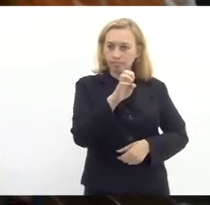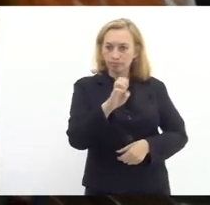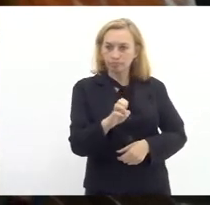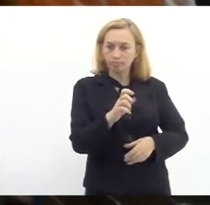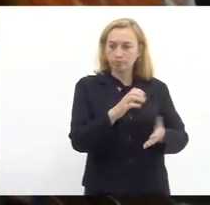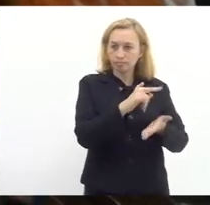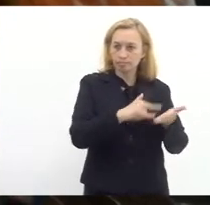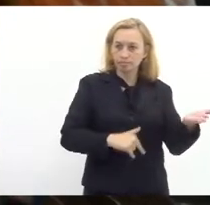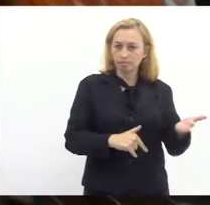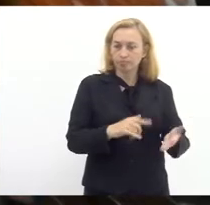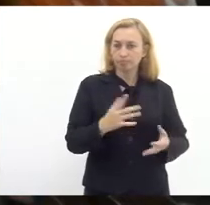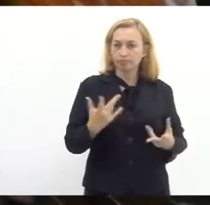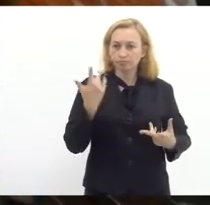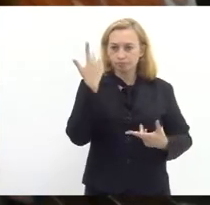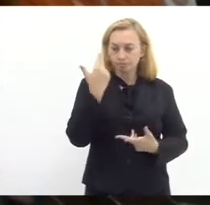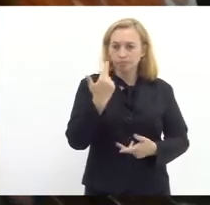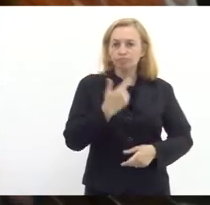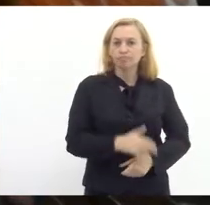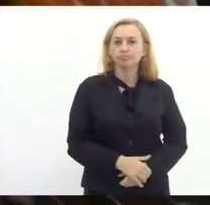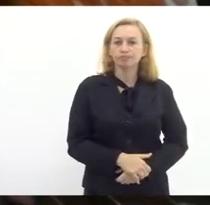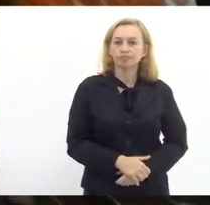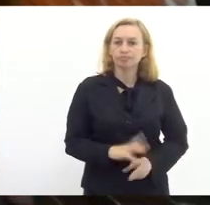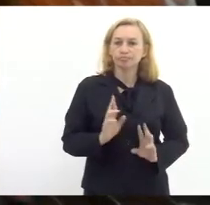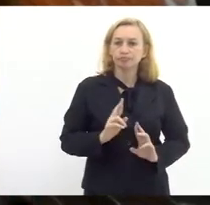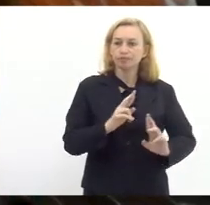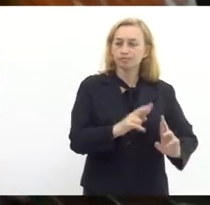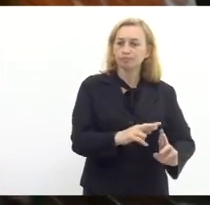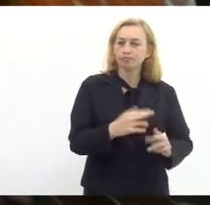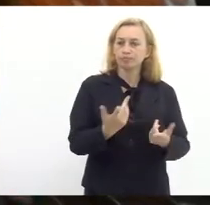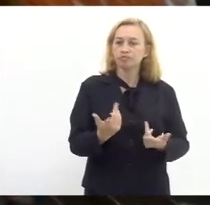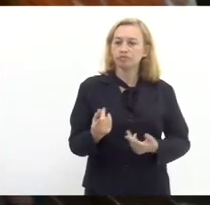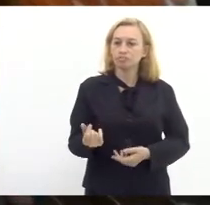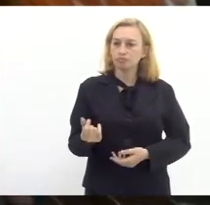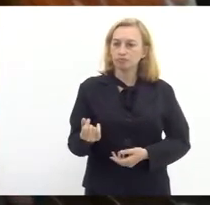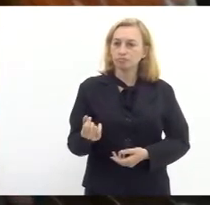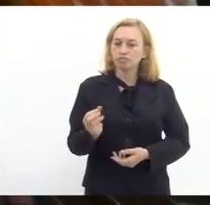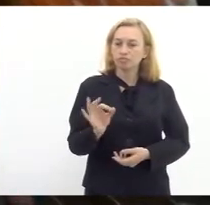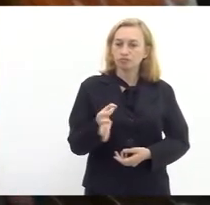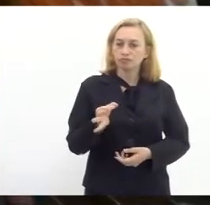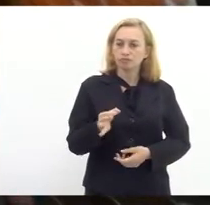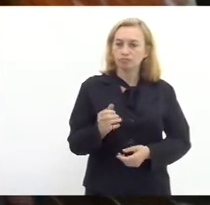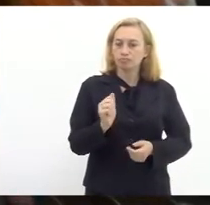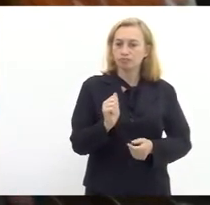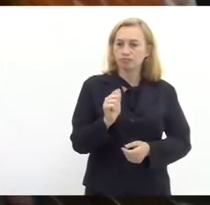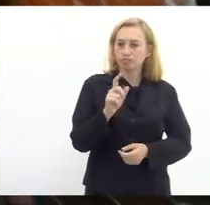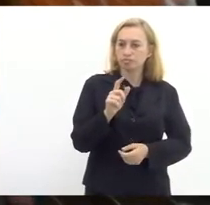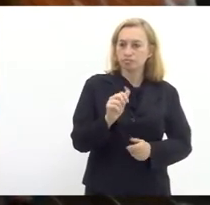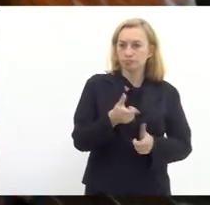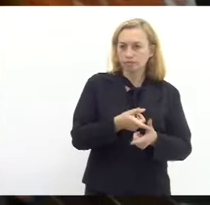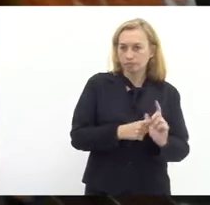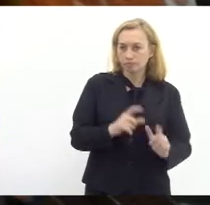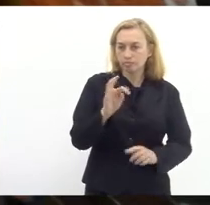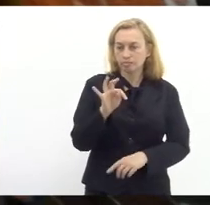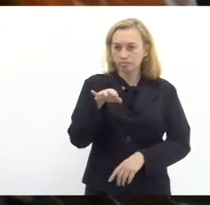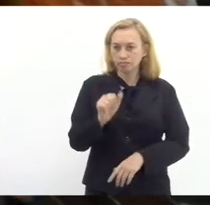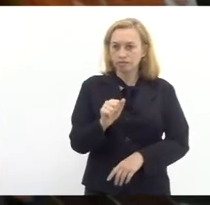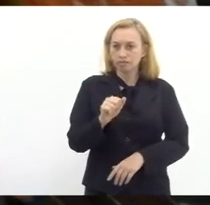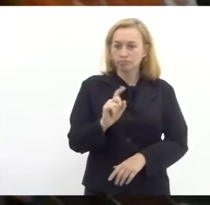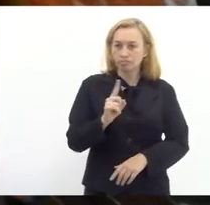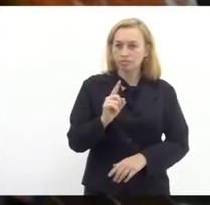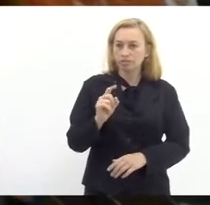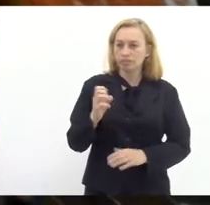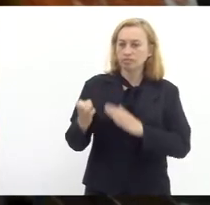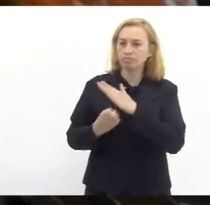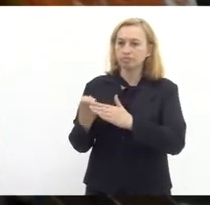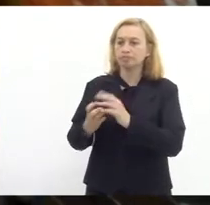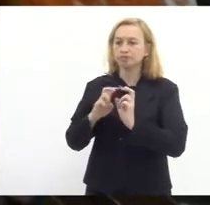padrão. Em referente ao valor atual inscrito em dívida ativa, eu afirmo ao senhor, não da Supervia, eu afirmo ao senhor que hoje